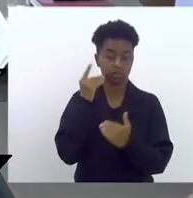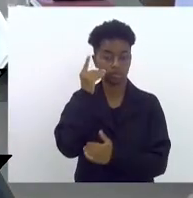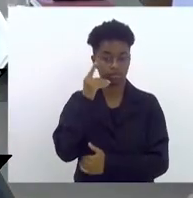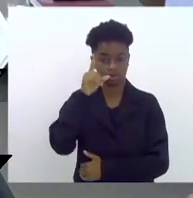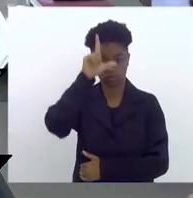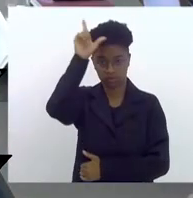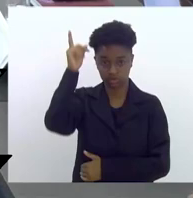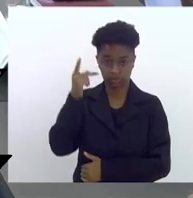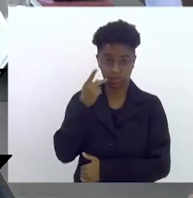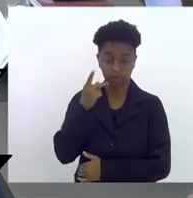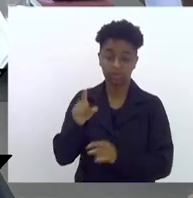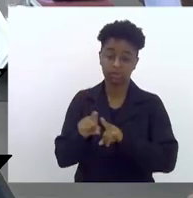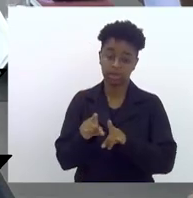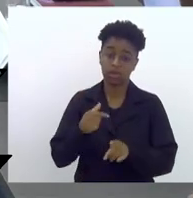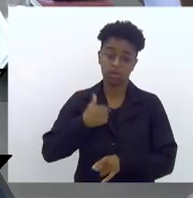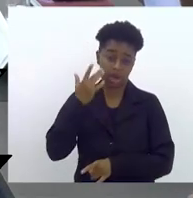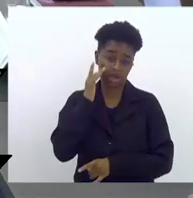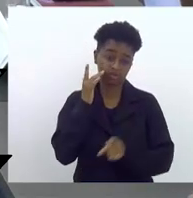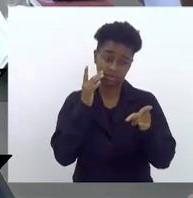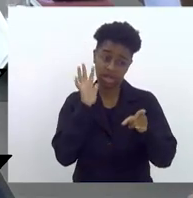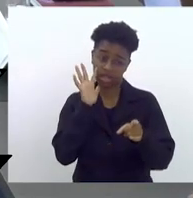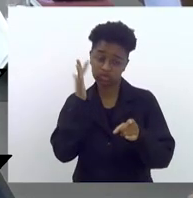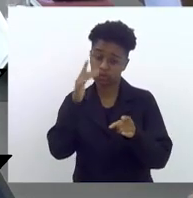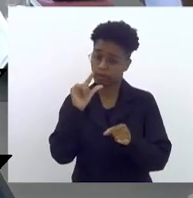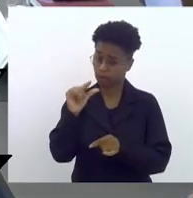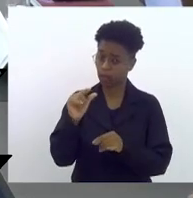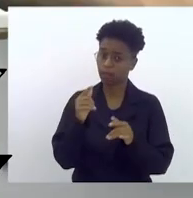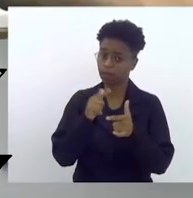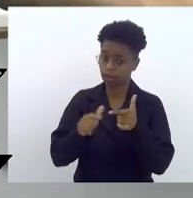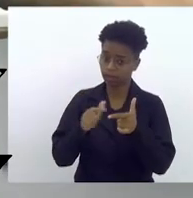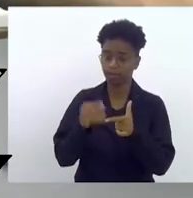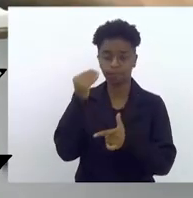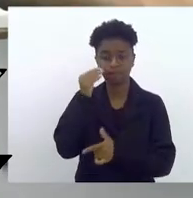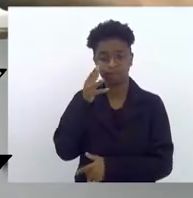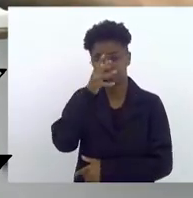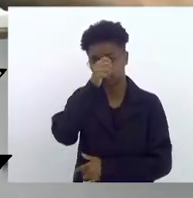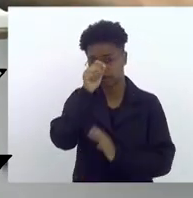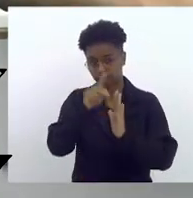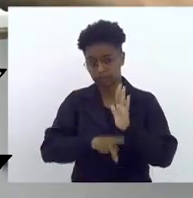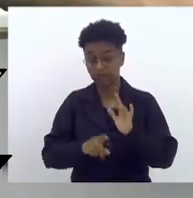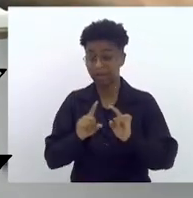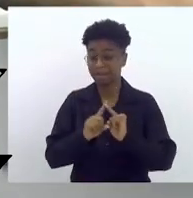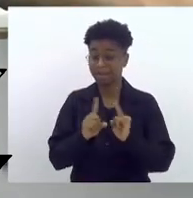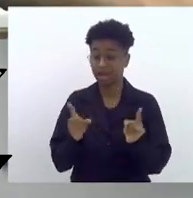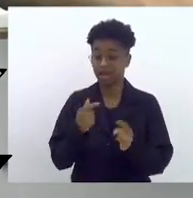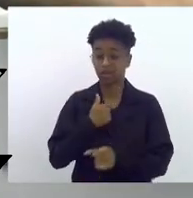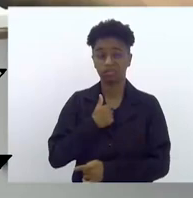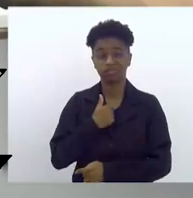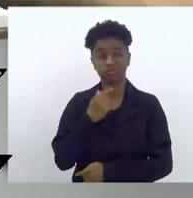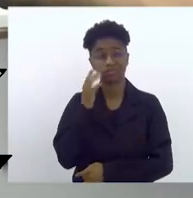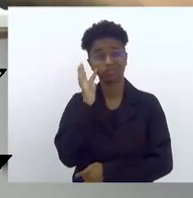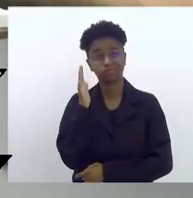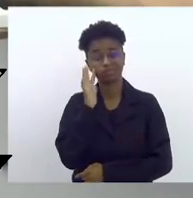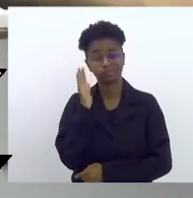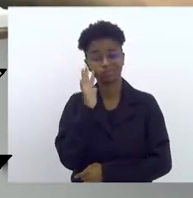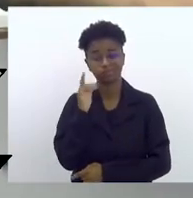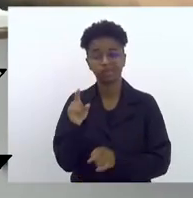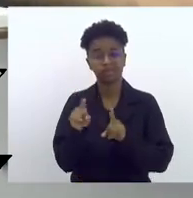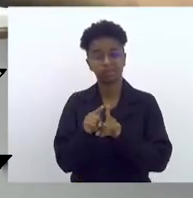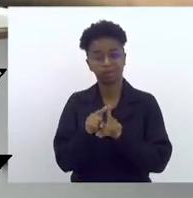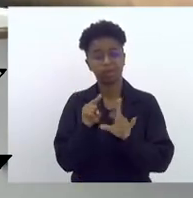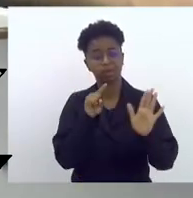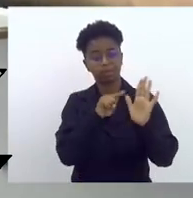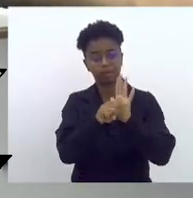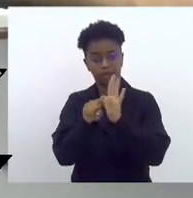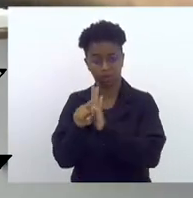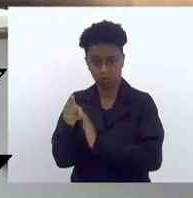Luís Paulo e acho que vossa excelência resolver uma boa parte do problema salvando o projeto agora eu sempre me pergunto e dirijo isso